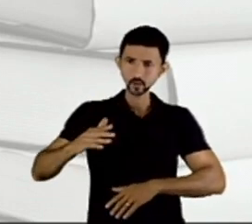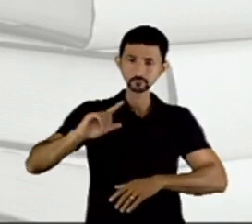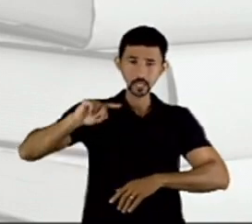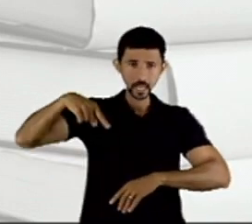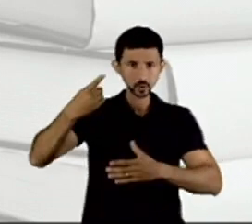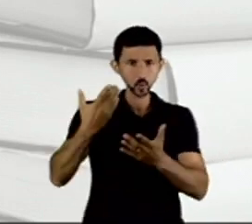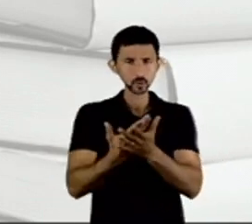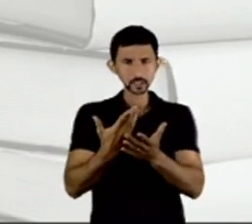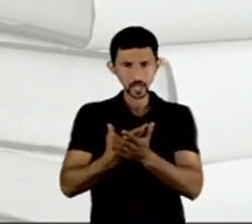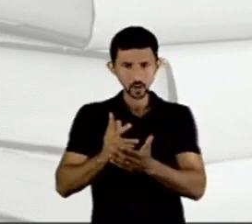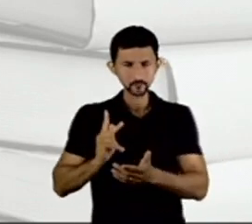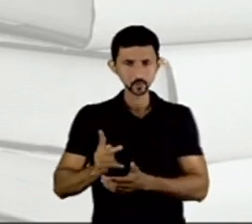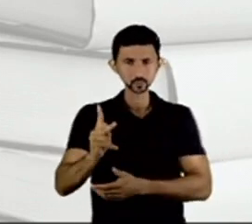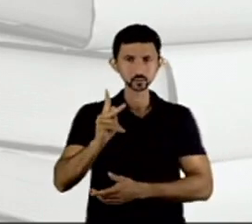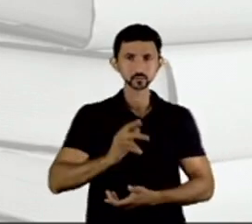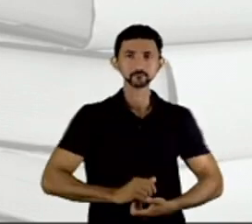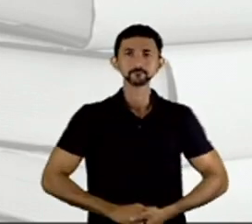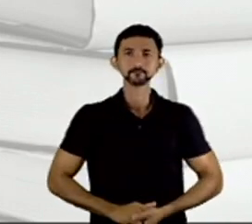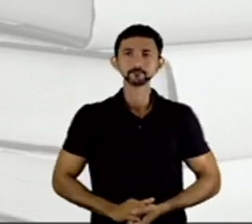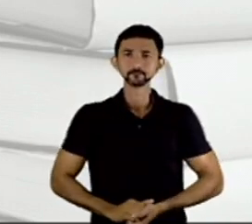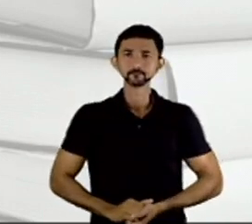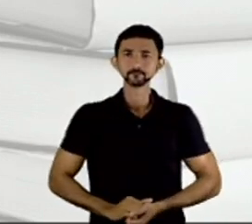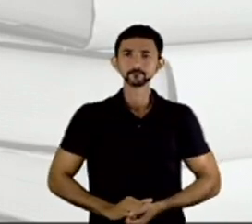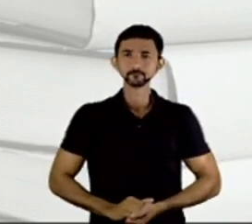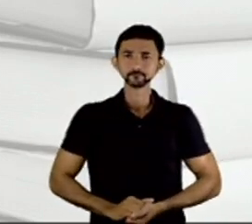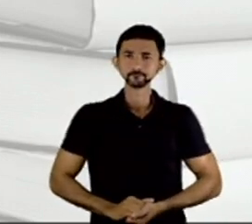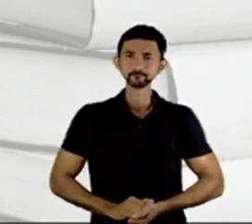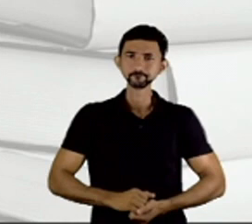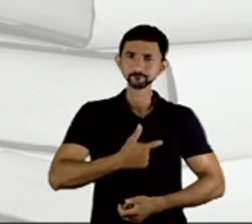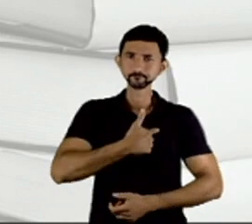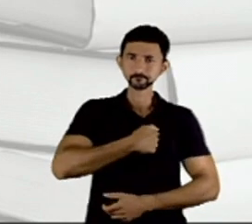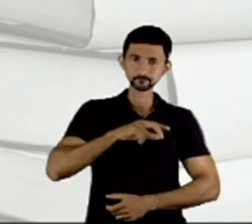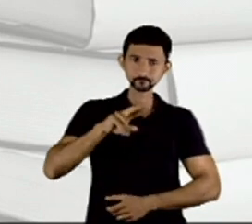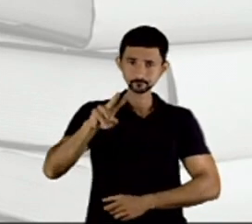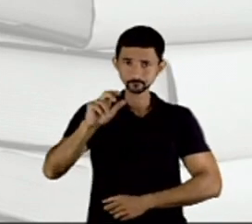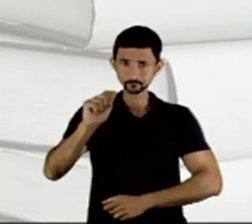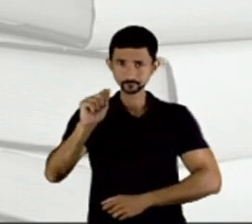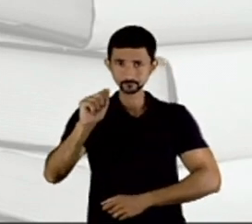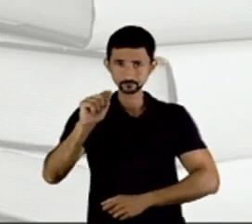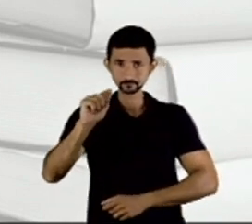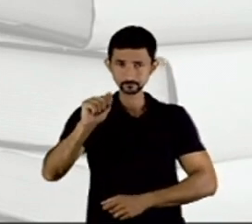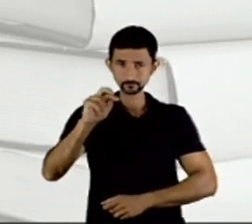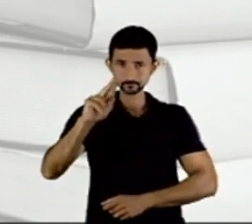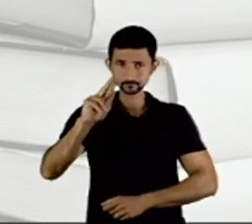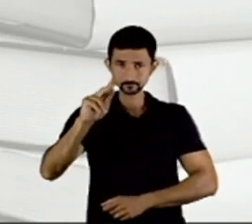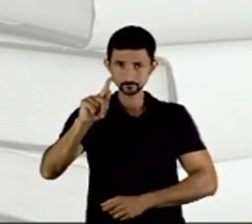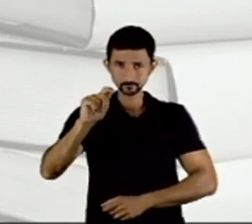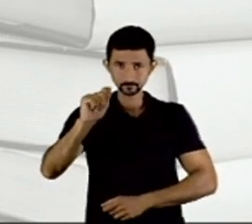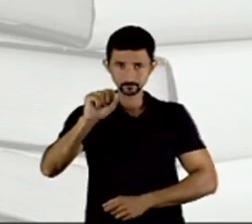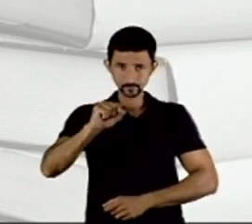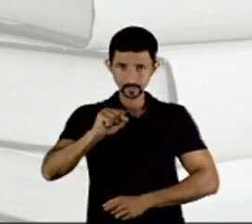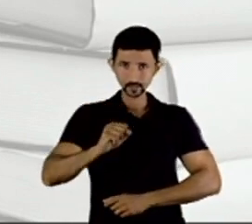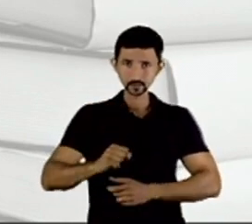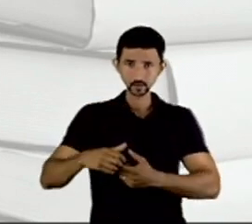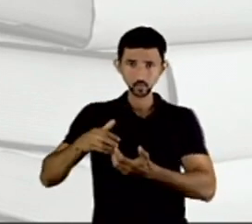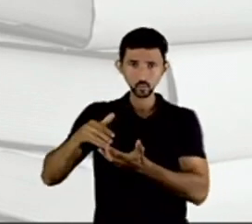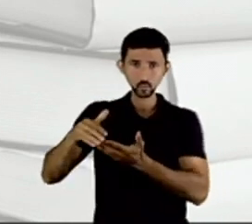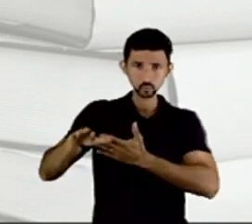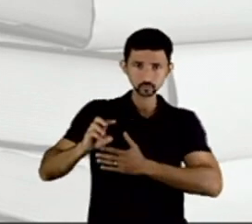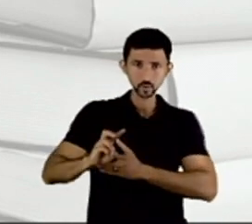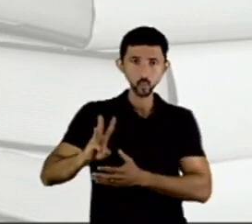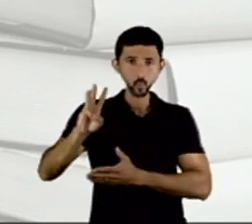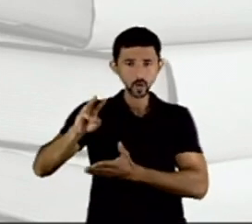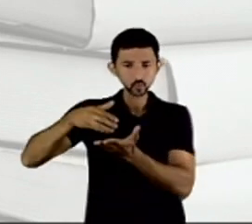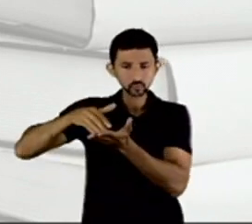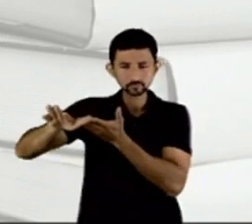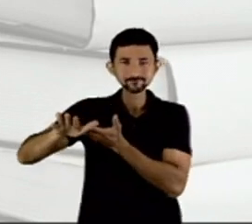nas próximas aulas, tá? Vargas, ele depõe o Washington Luiz e